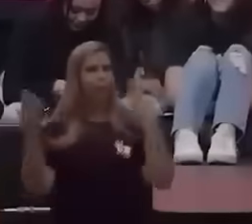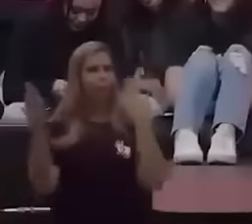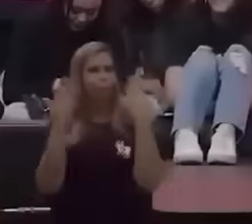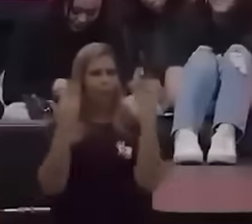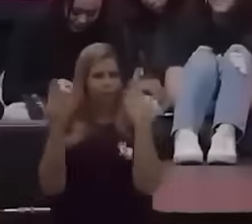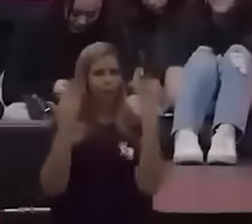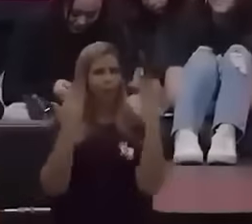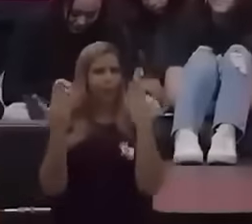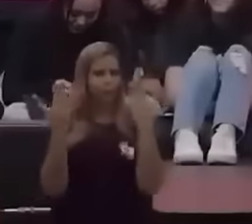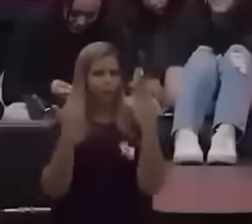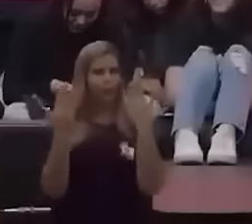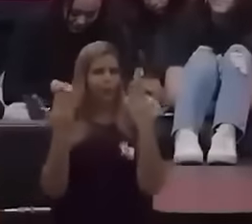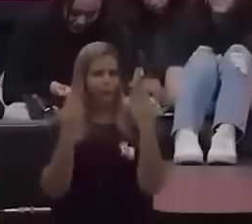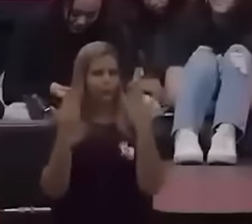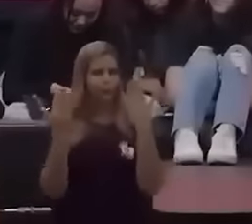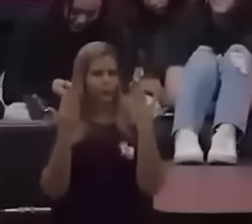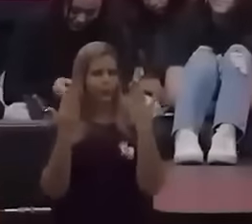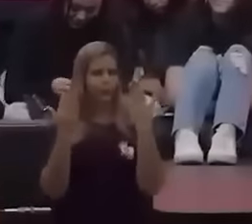Você já pensou nisso?